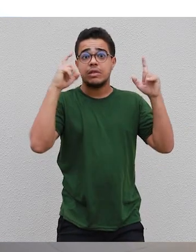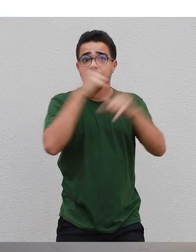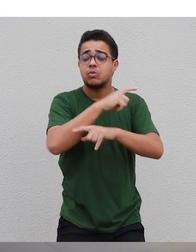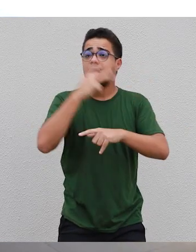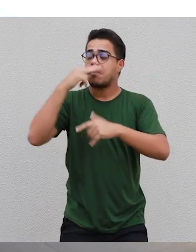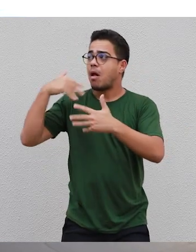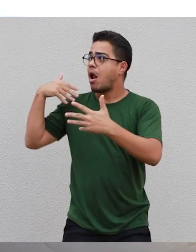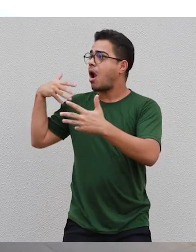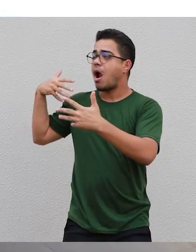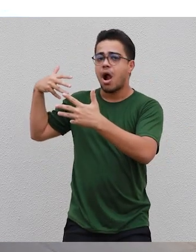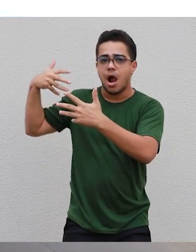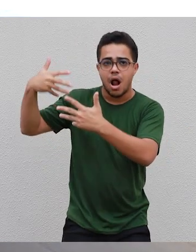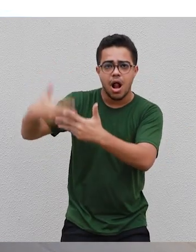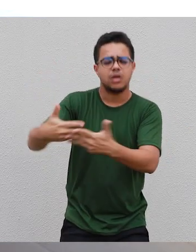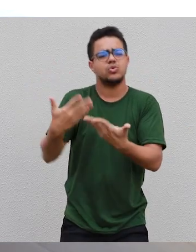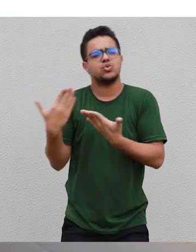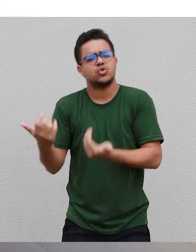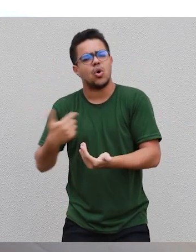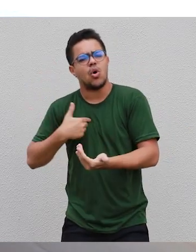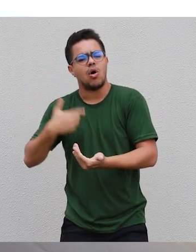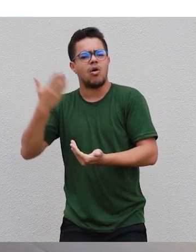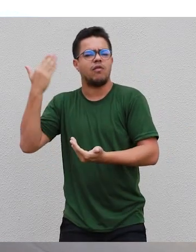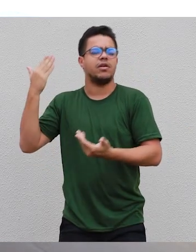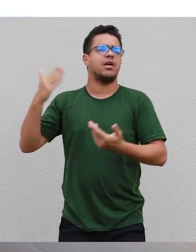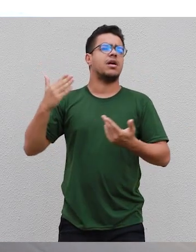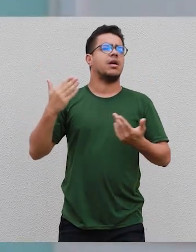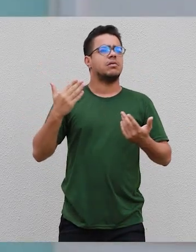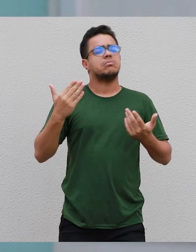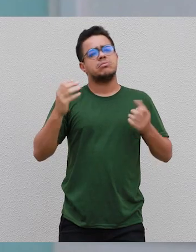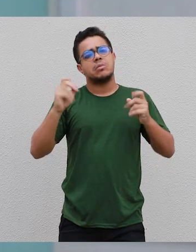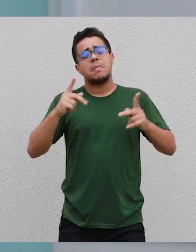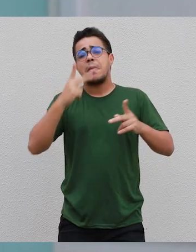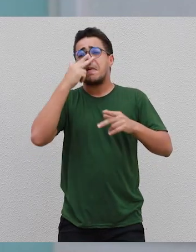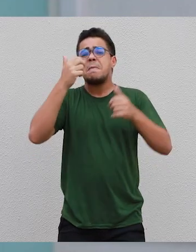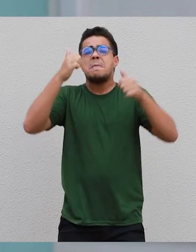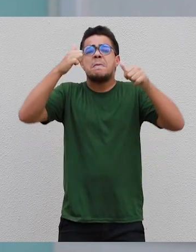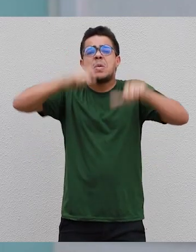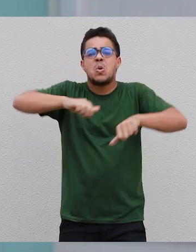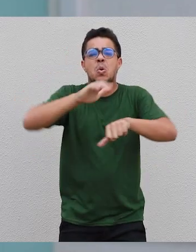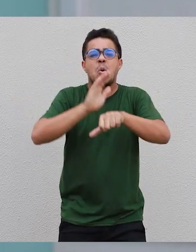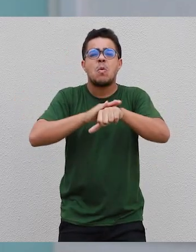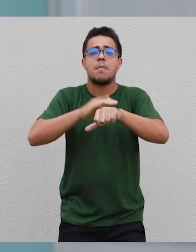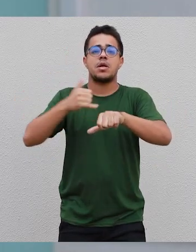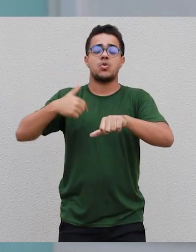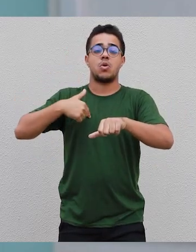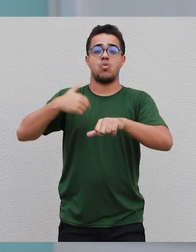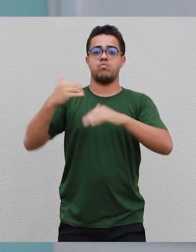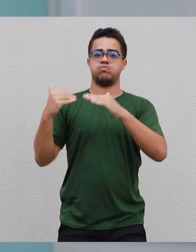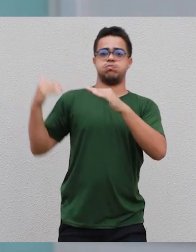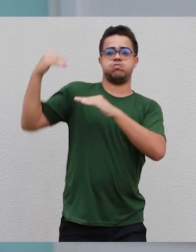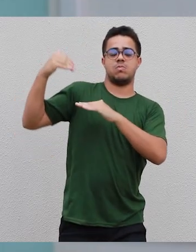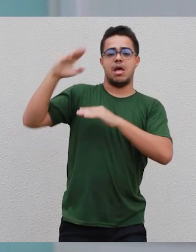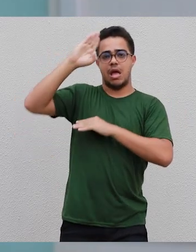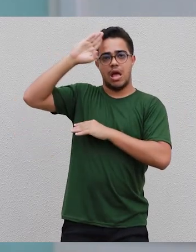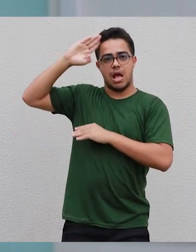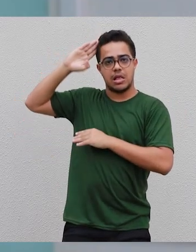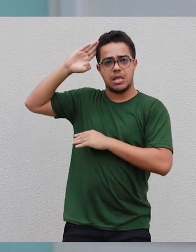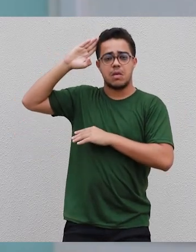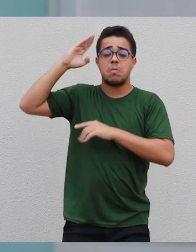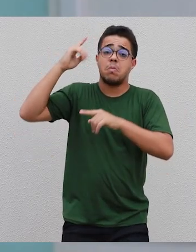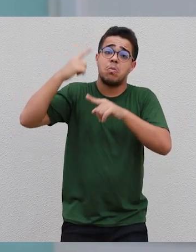dificuldades, elas se arrastaram durante toda a juventude e pioraram um pouco mais durante a vida acadêmica. Porque, querendo ou